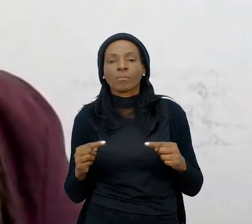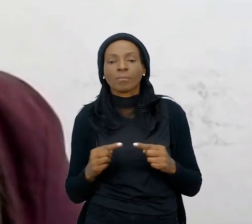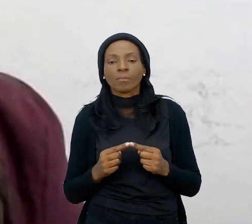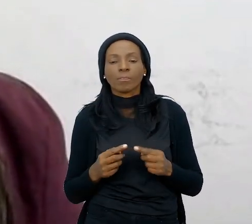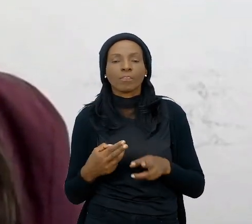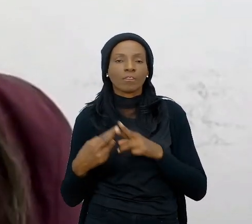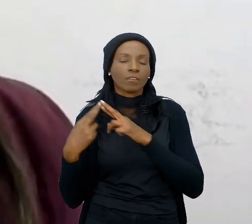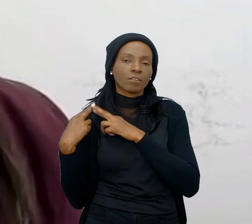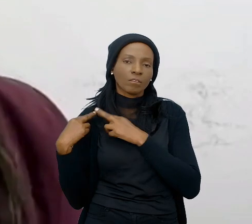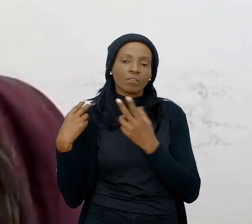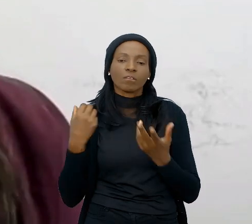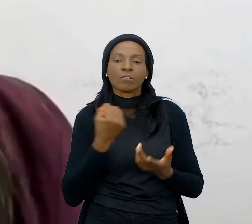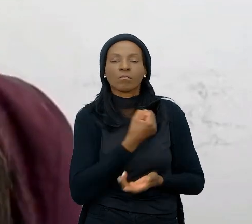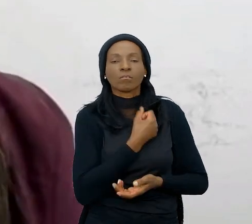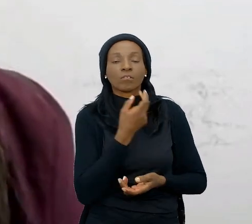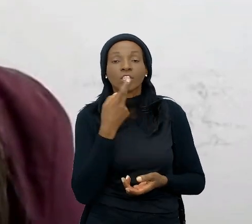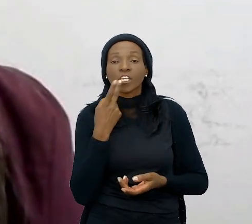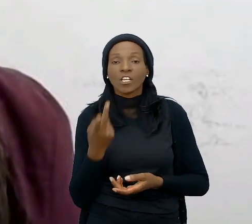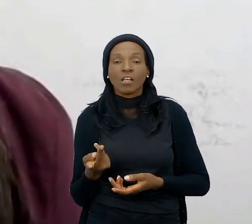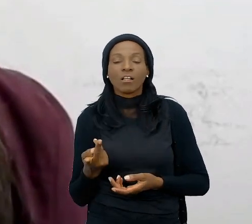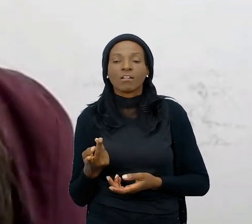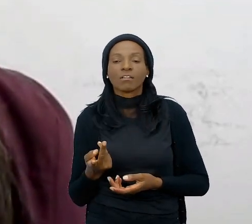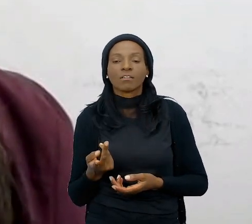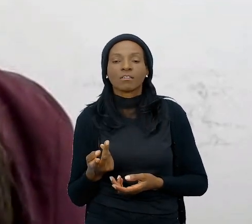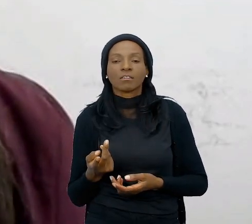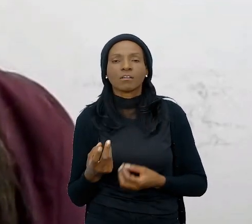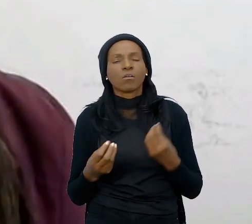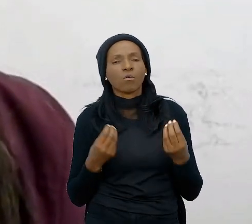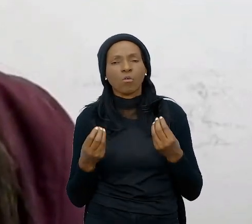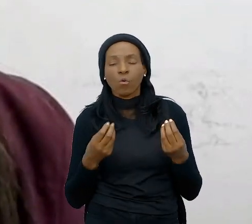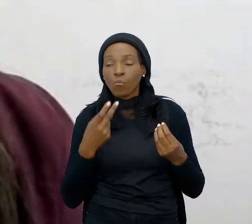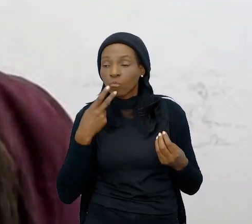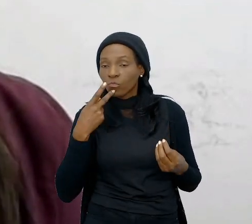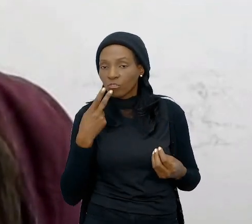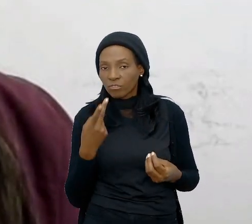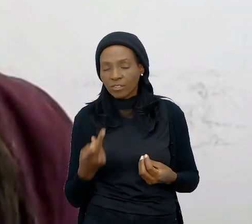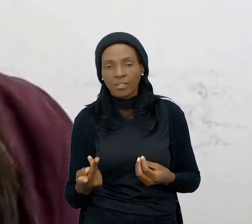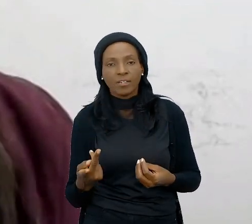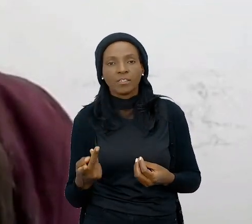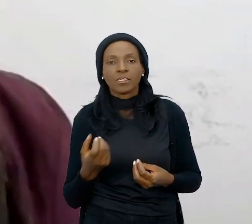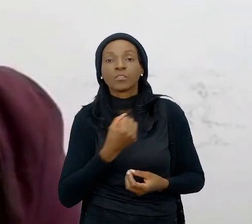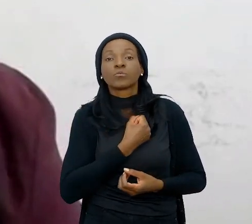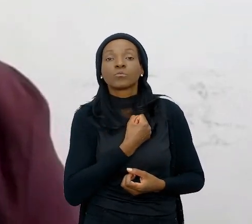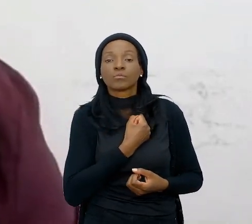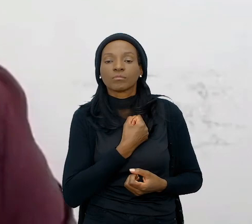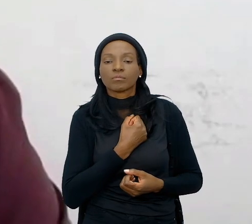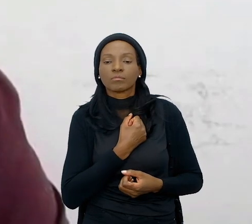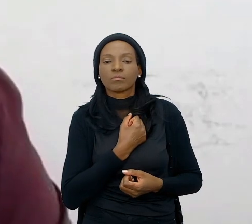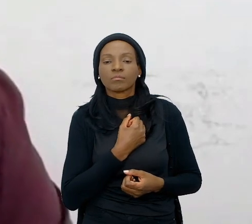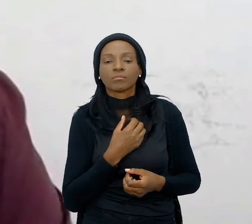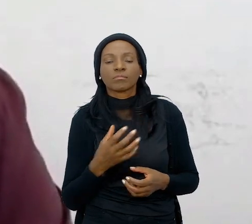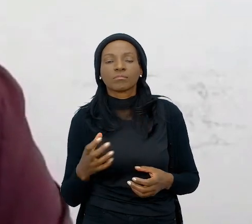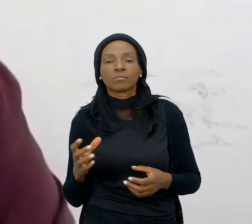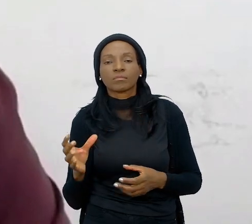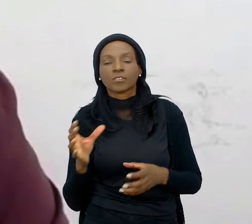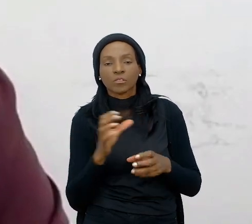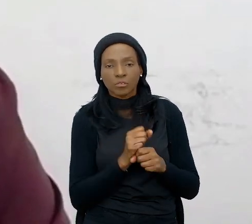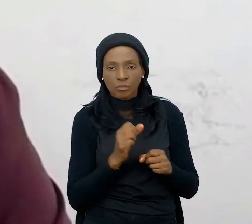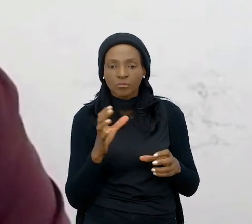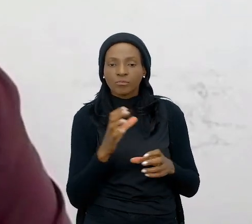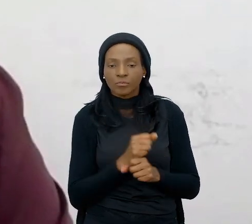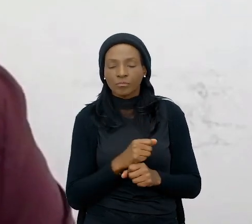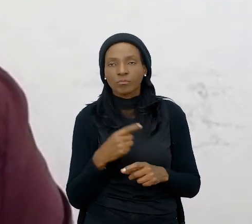da numeração falada. Então, como a gente pronuncia, né, os números aditivamente, porque